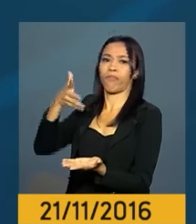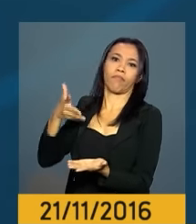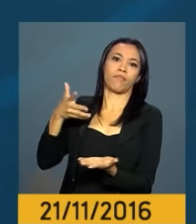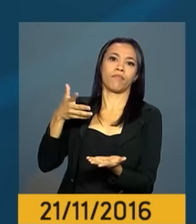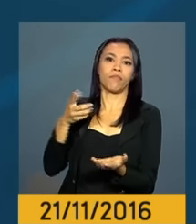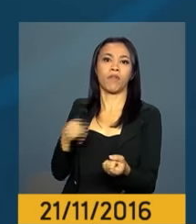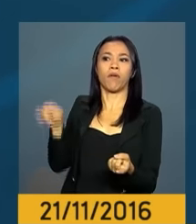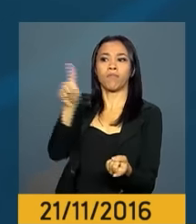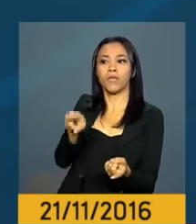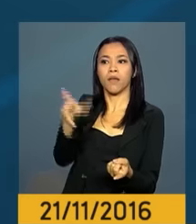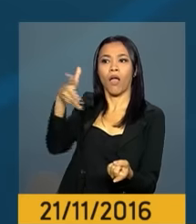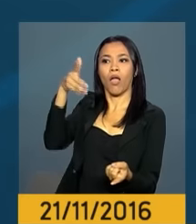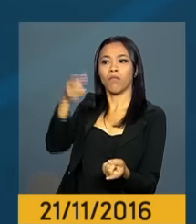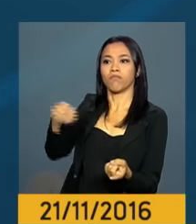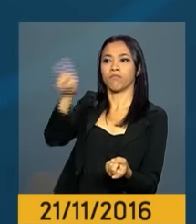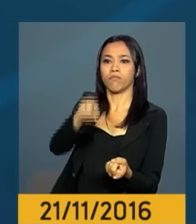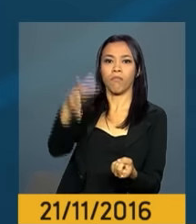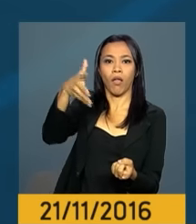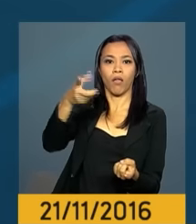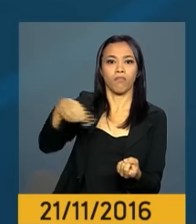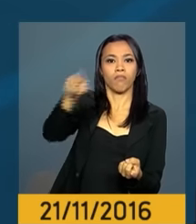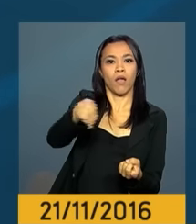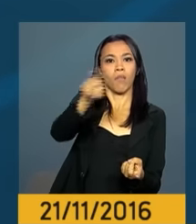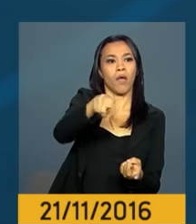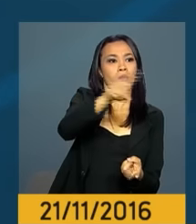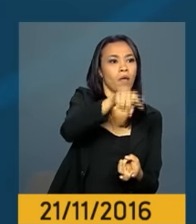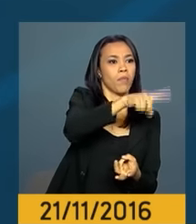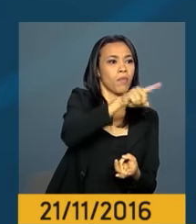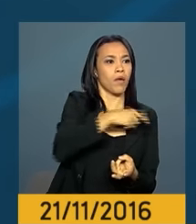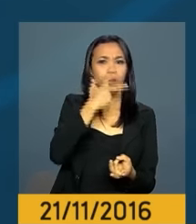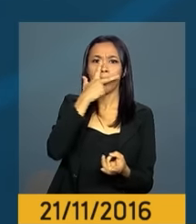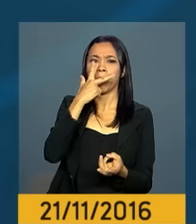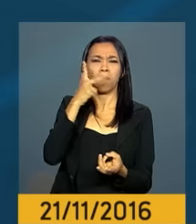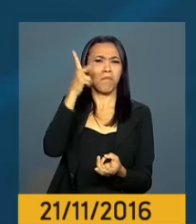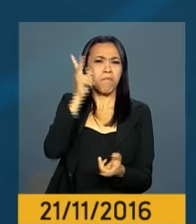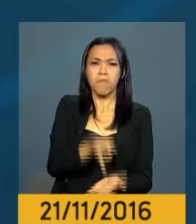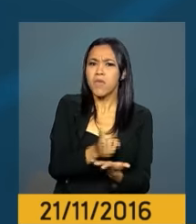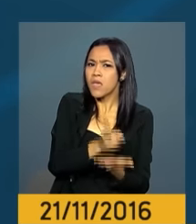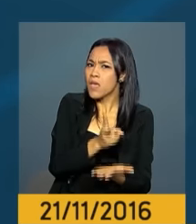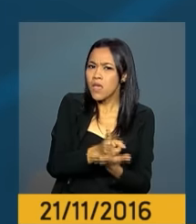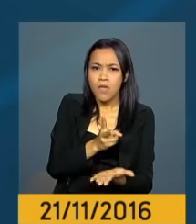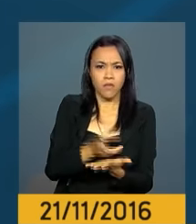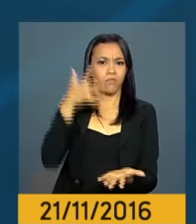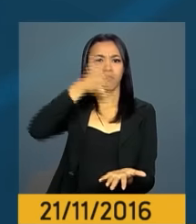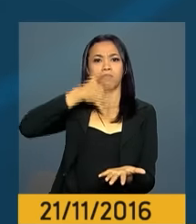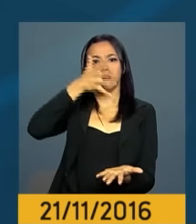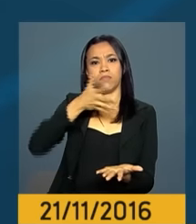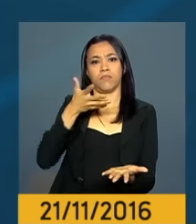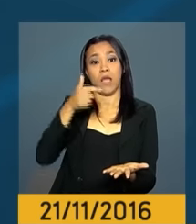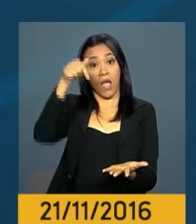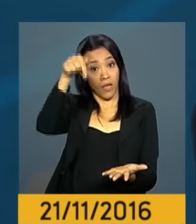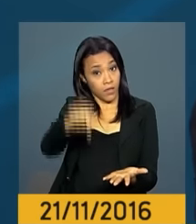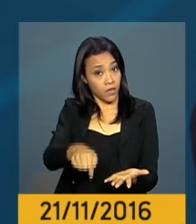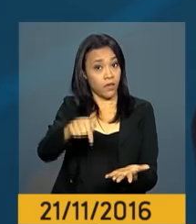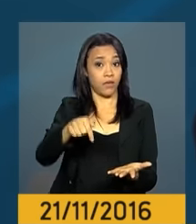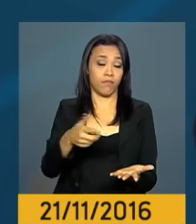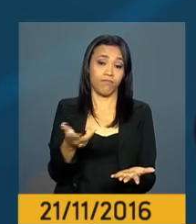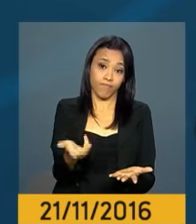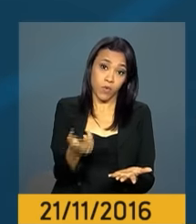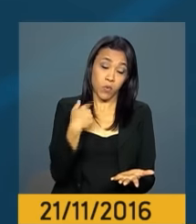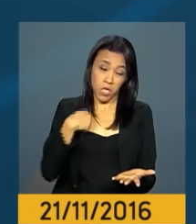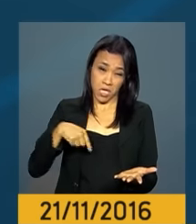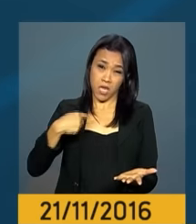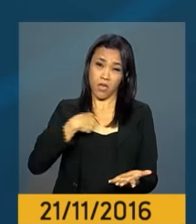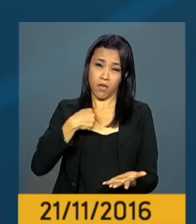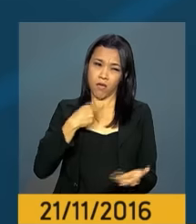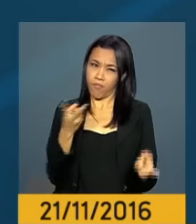outro e repete muitas vezes as mesmas afirmações. Aqui, diferentemente, o que pudemos